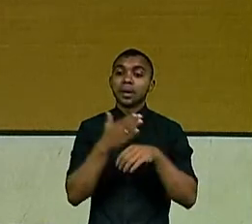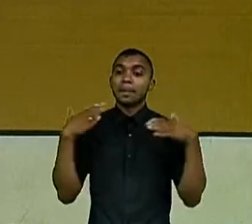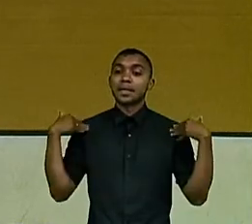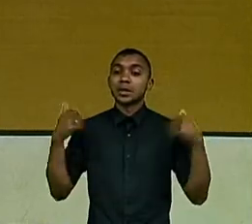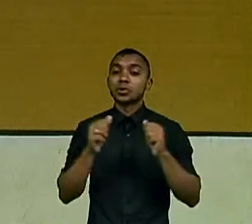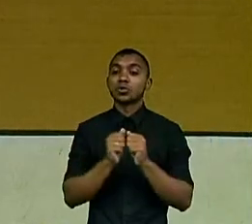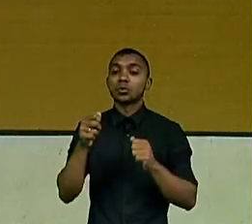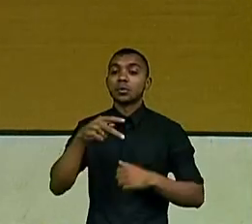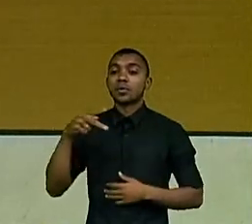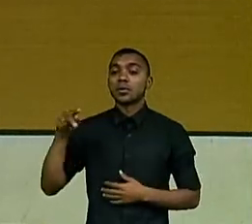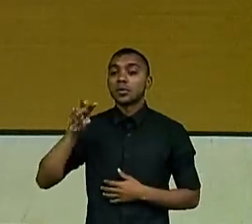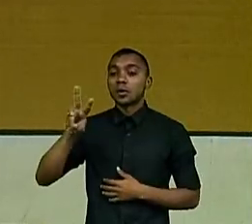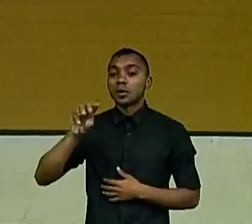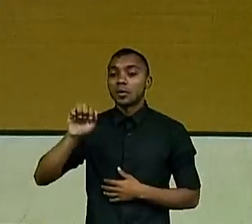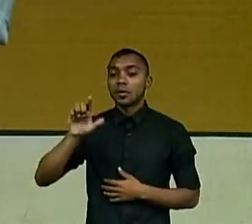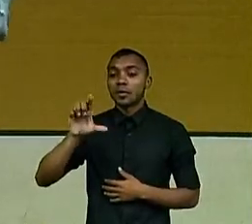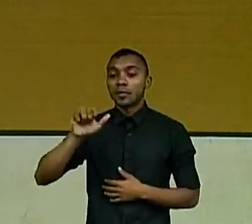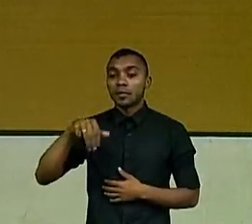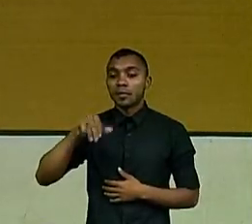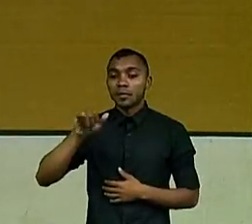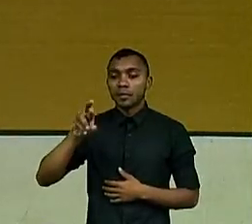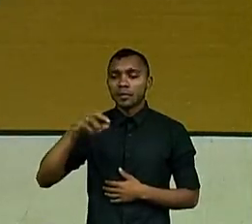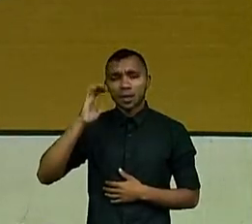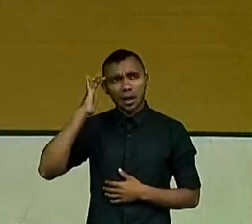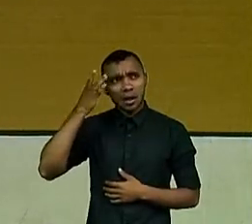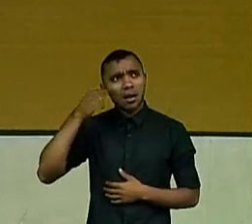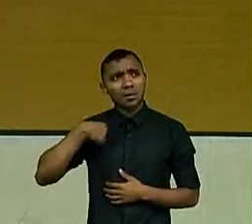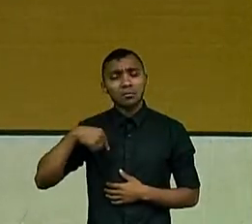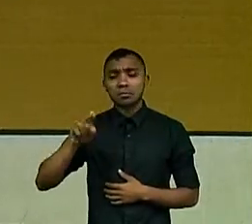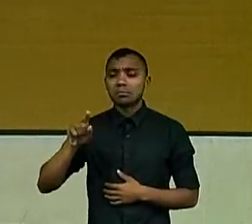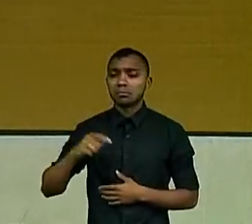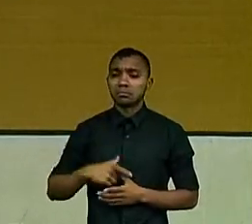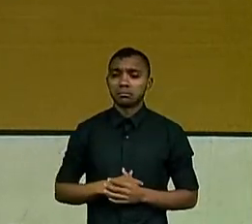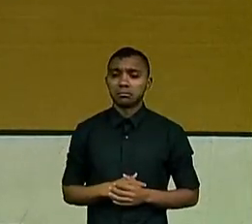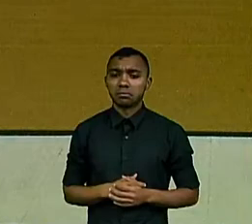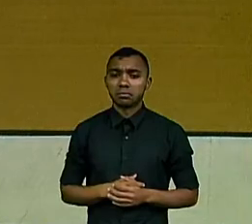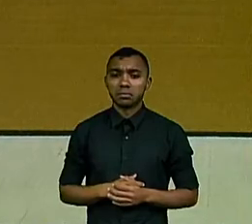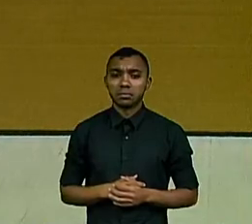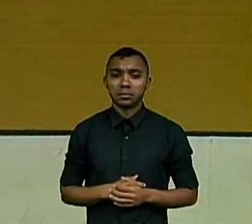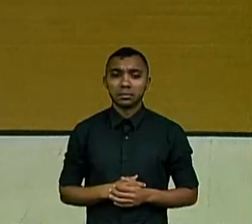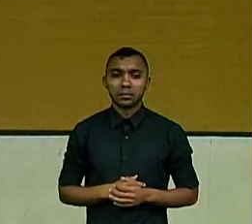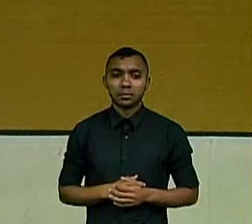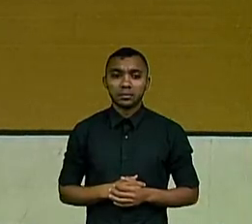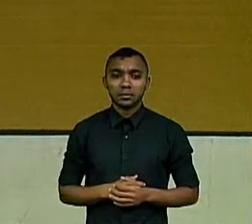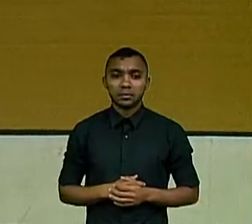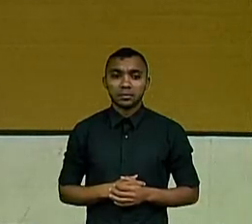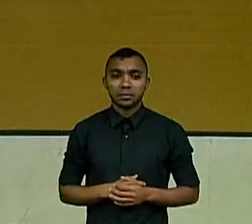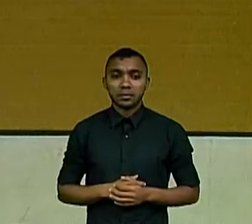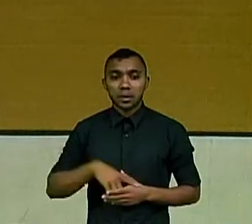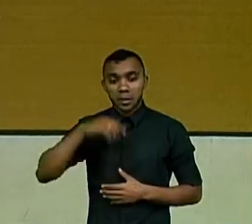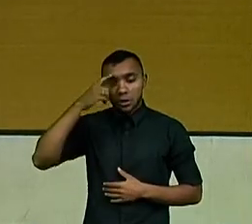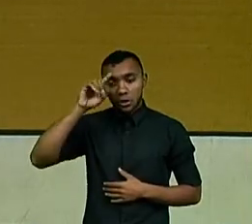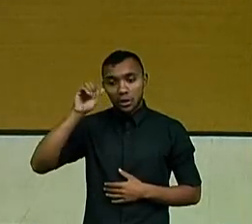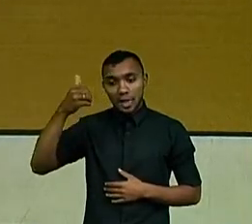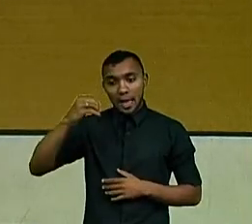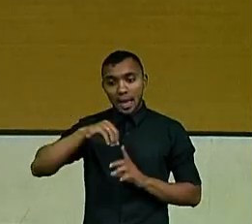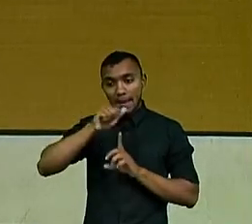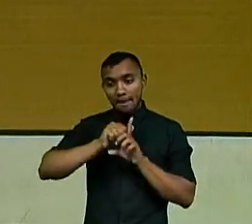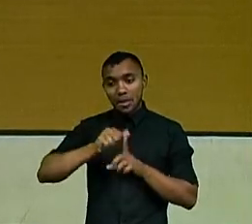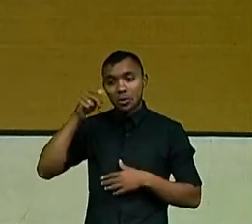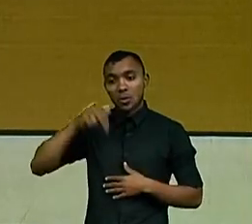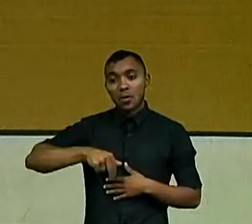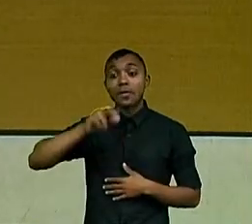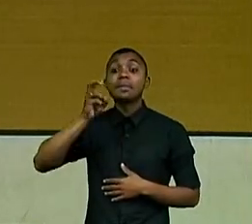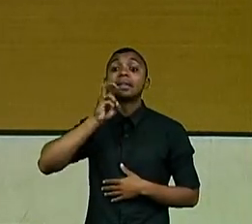não vai também né Eliana eu acho também viu vamos vamos vamos vamos todo mundo oh vai acontecer no dia 10 de novembro numa quinta-feira